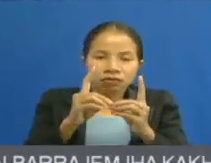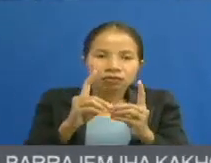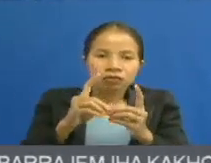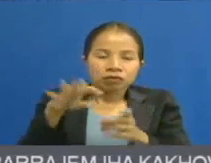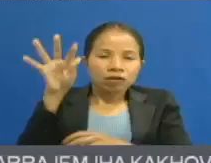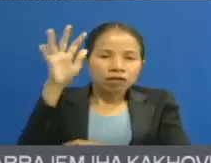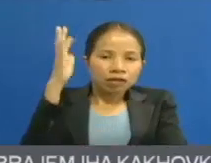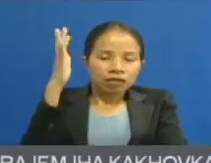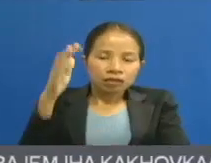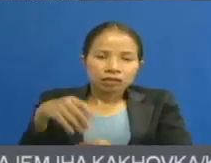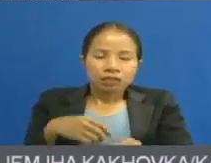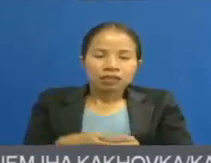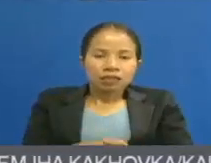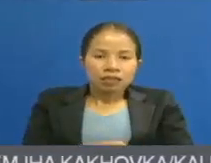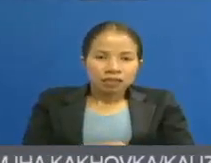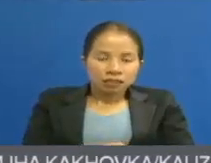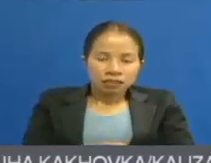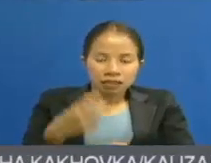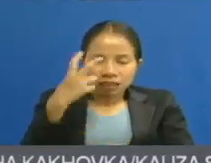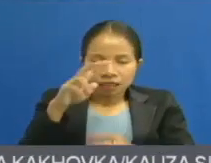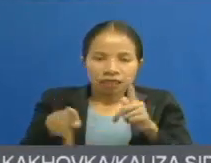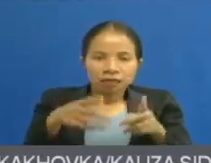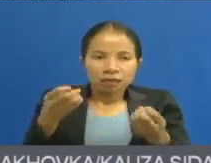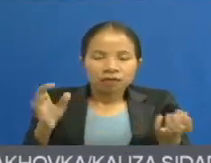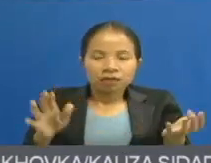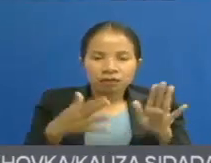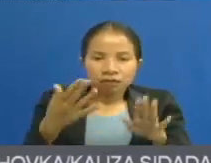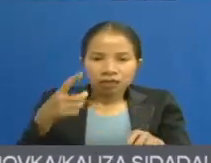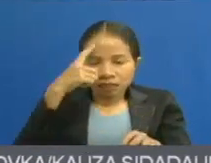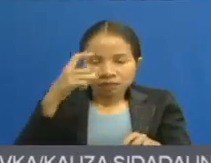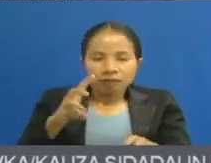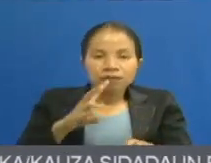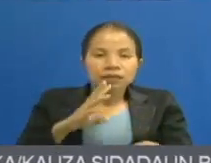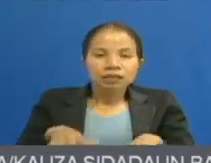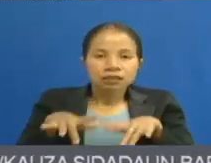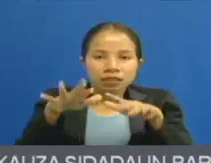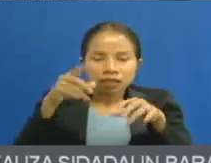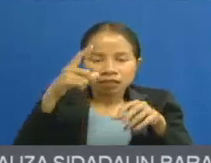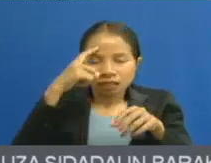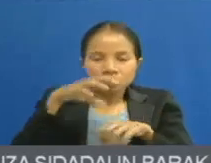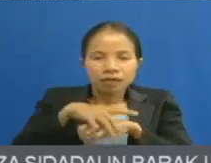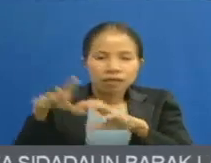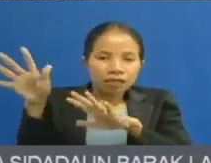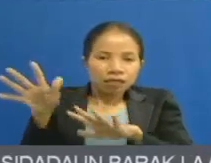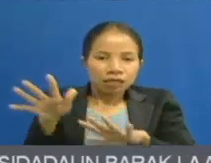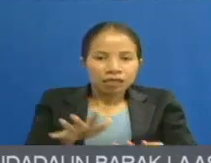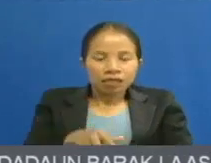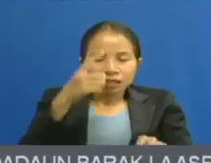natureza. Itaema, barak mag mate, tamba inundação, tamba raihalai,